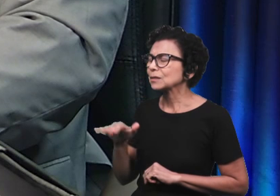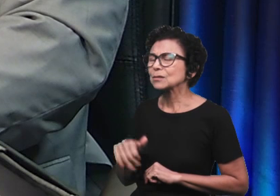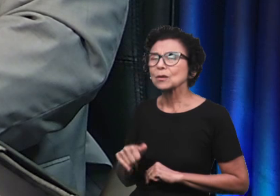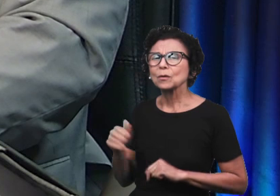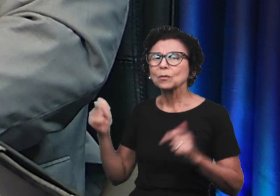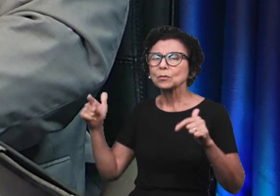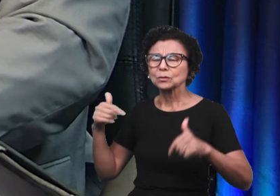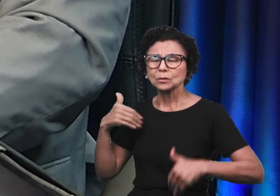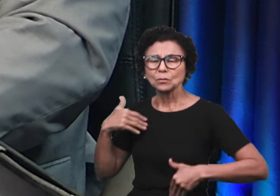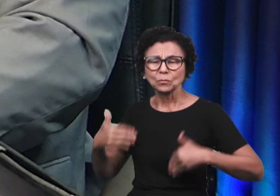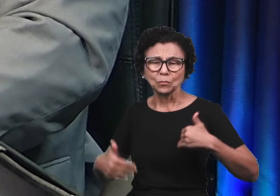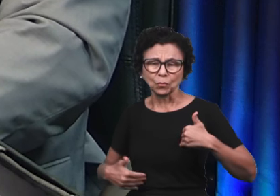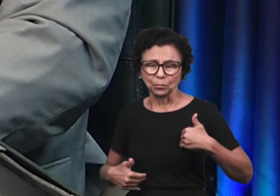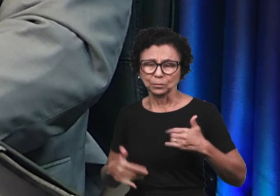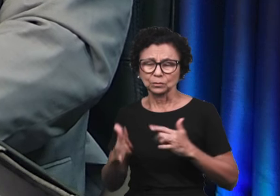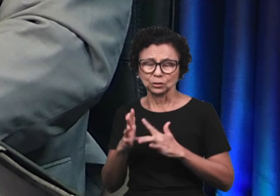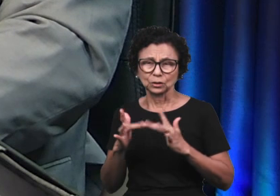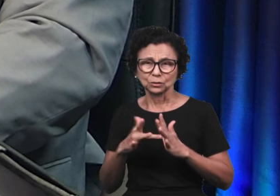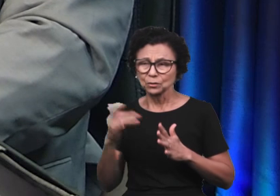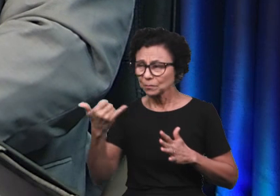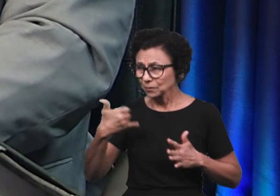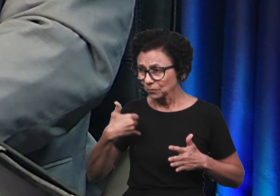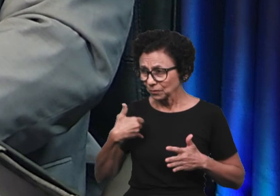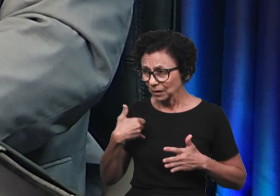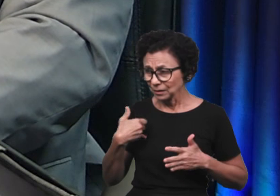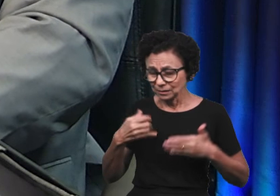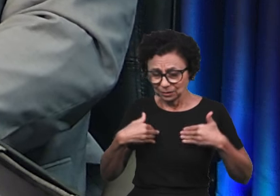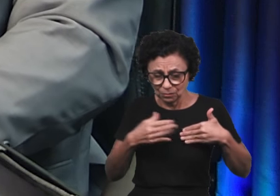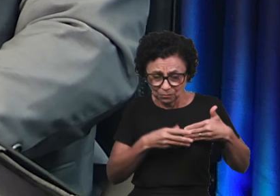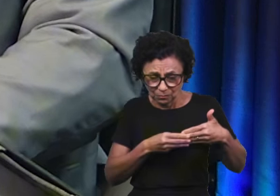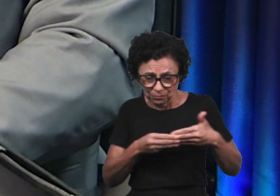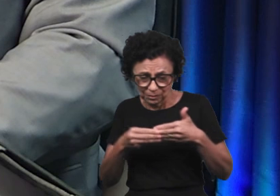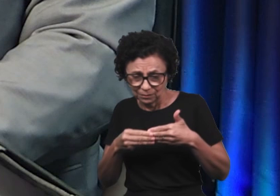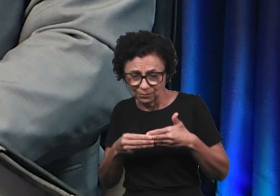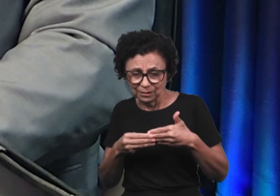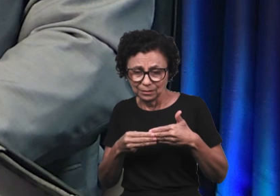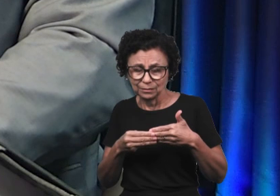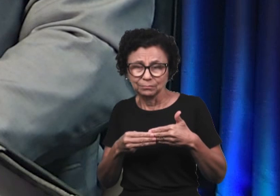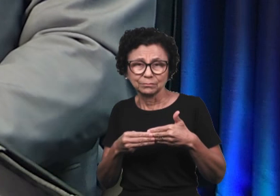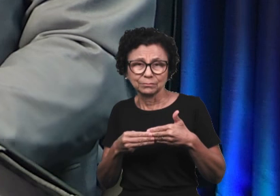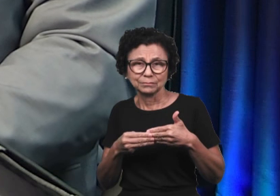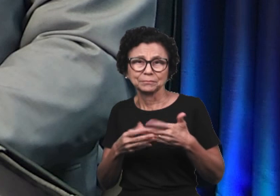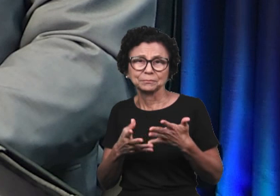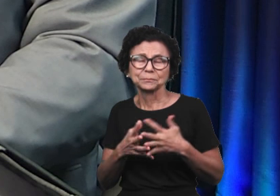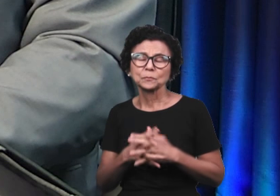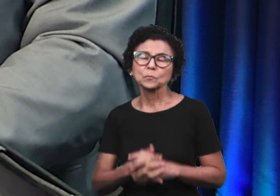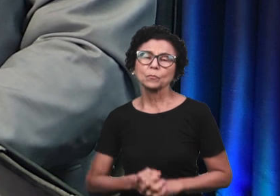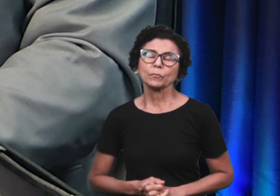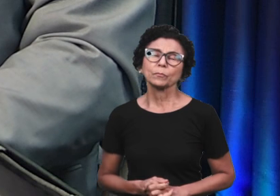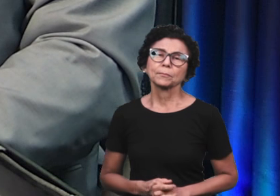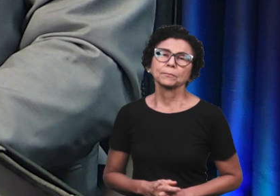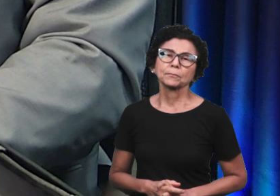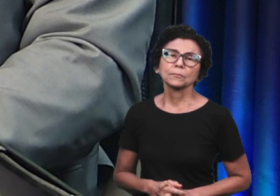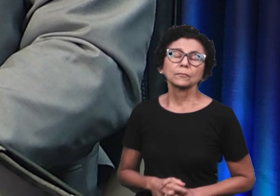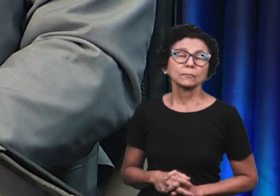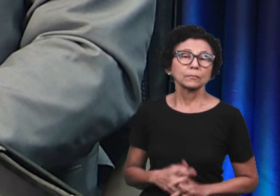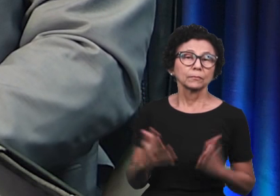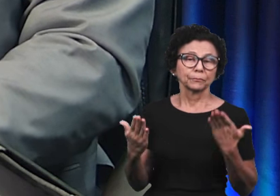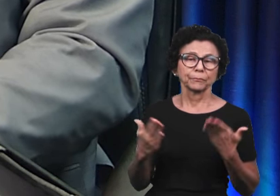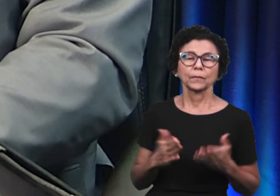né? A bênção. E Jesus realmente ele é a bênção, né? Em todos os aspectos. Tem muitas pessoas que